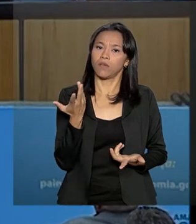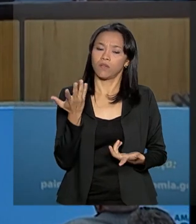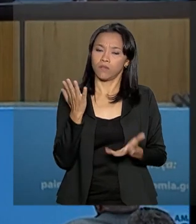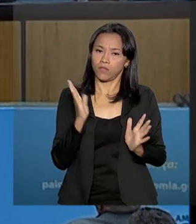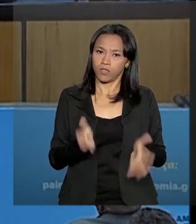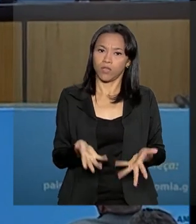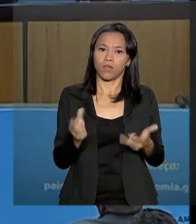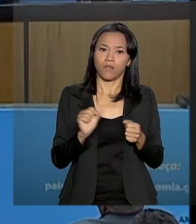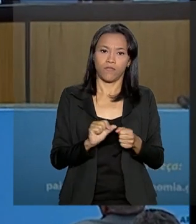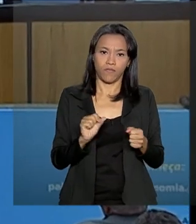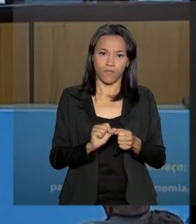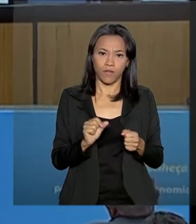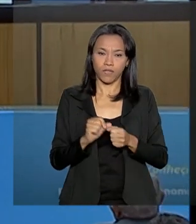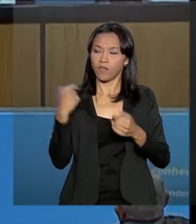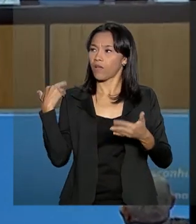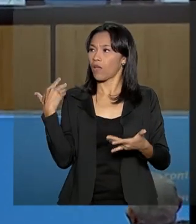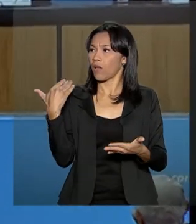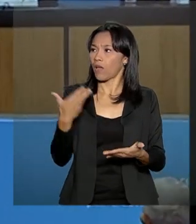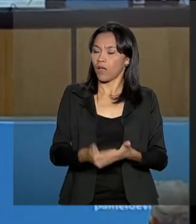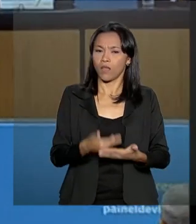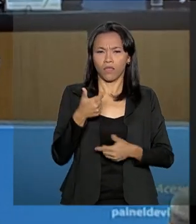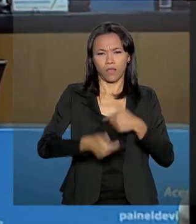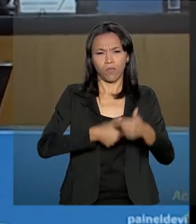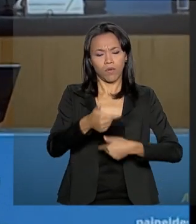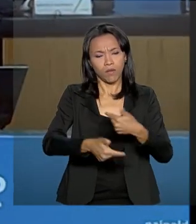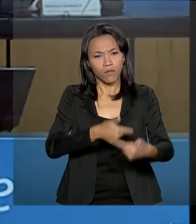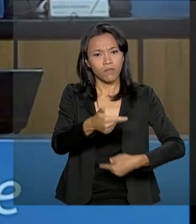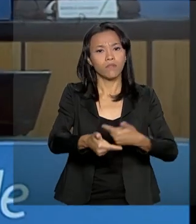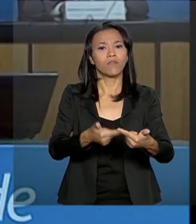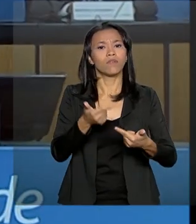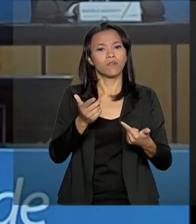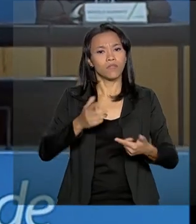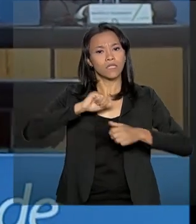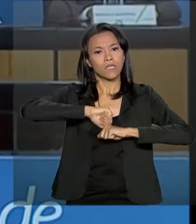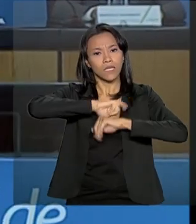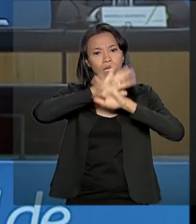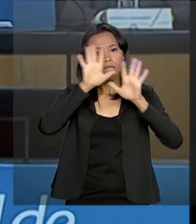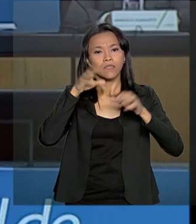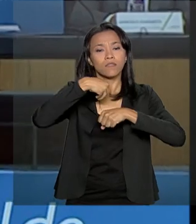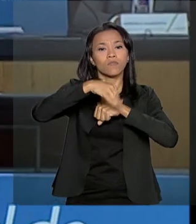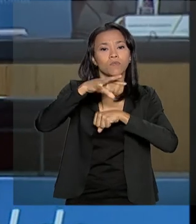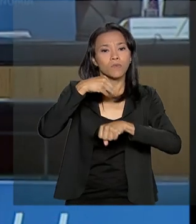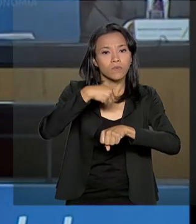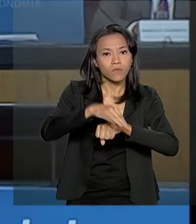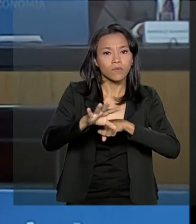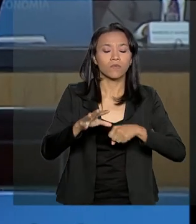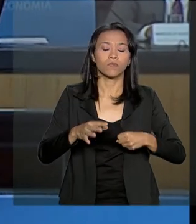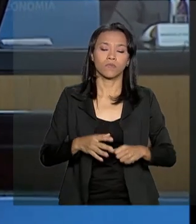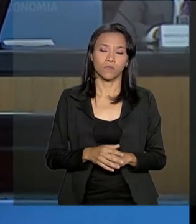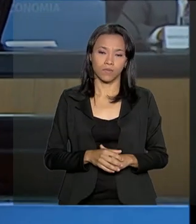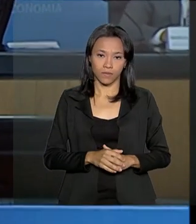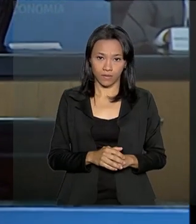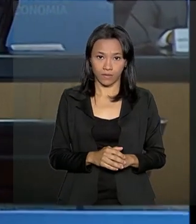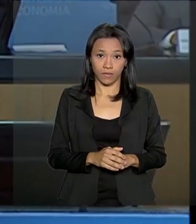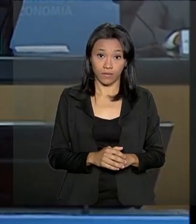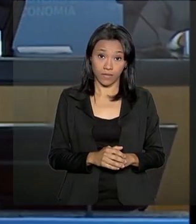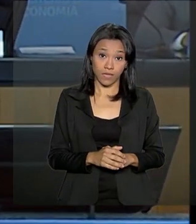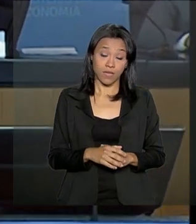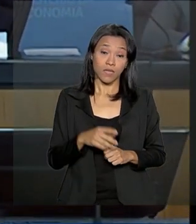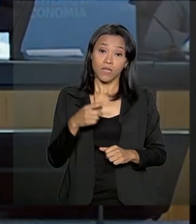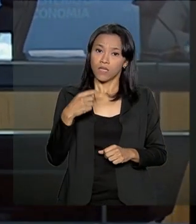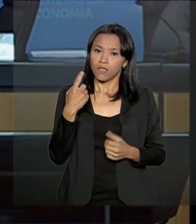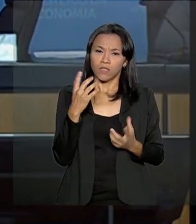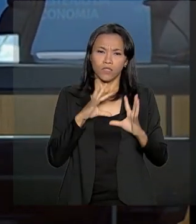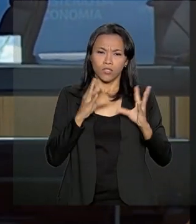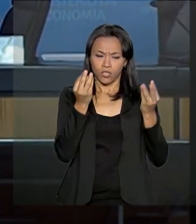Já vem de longo tempo trabalhando com a parte de transparência das informações, de disponibilização de